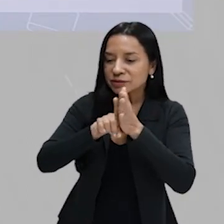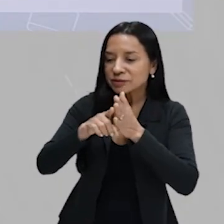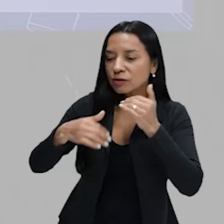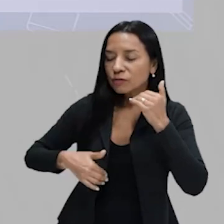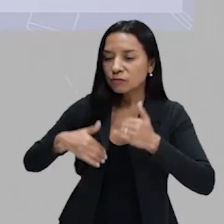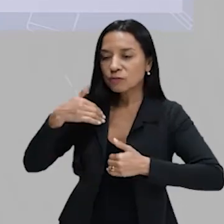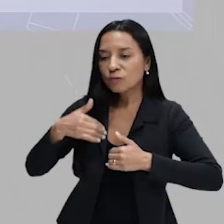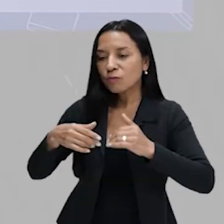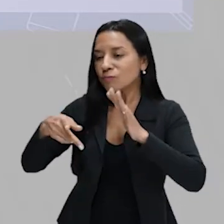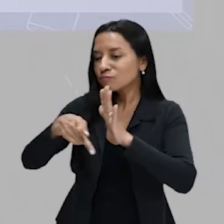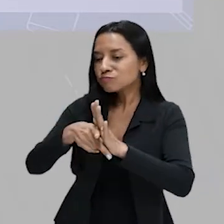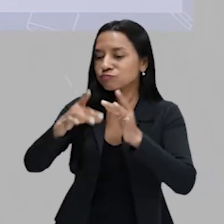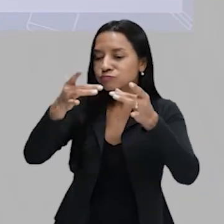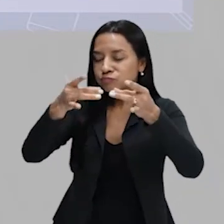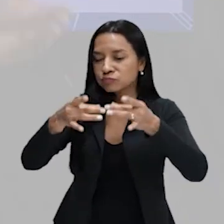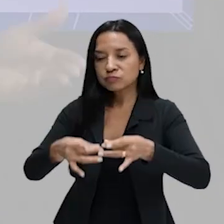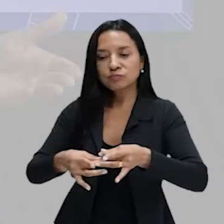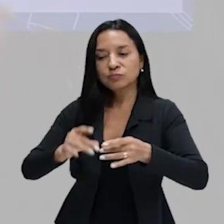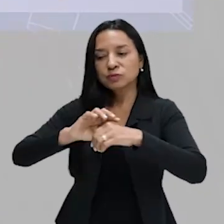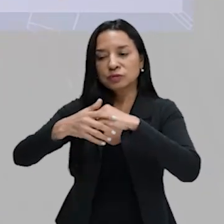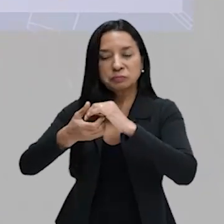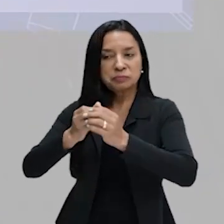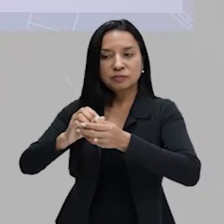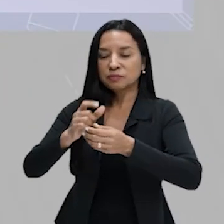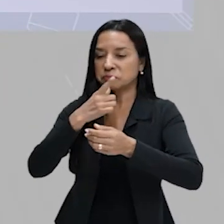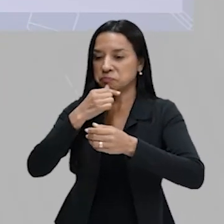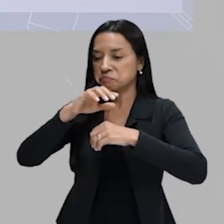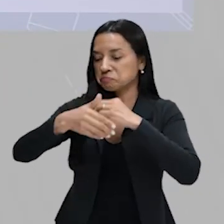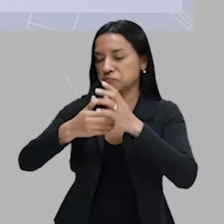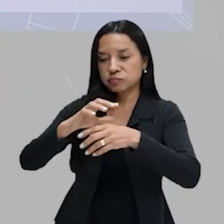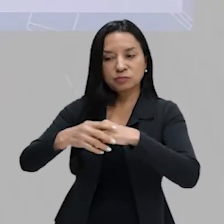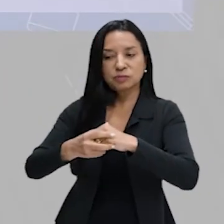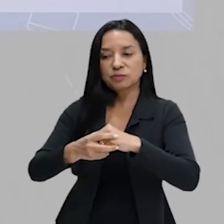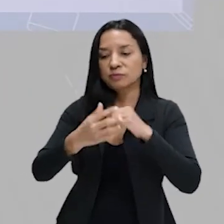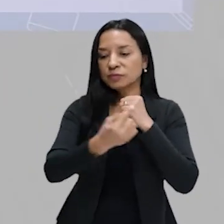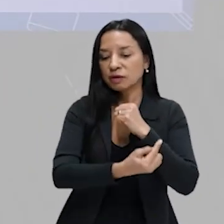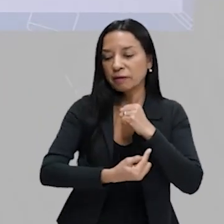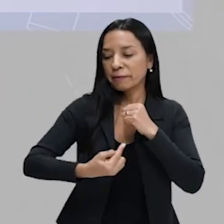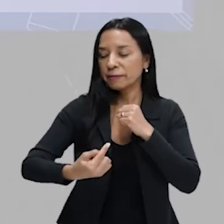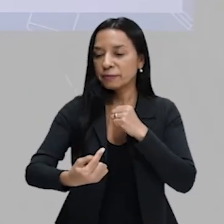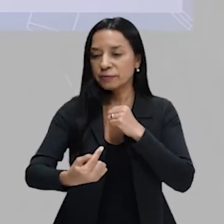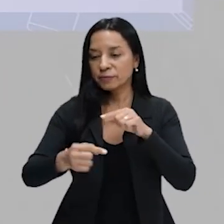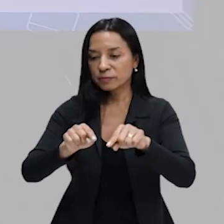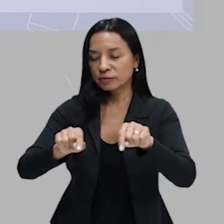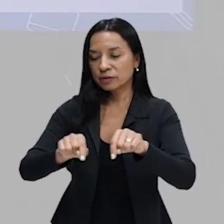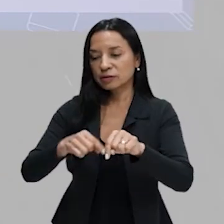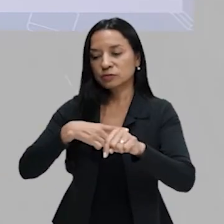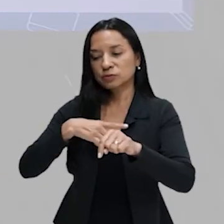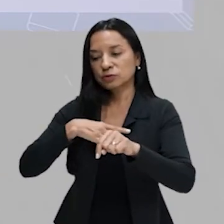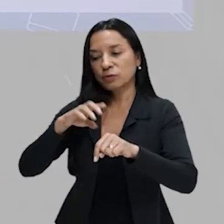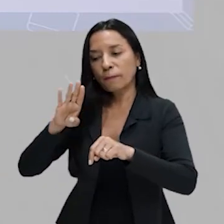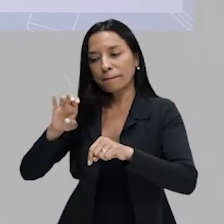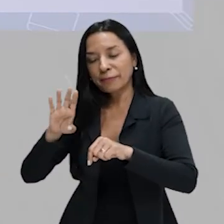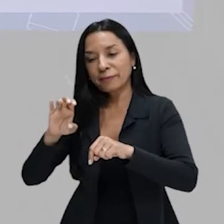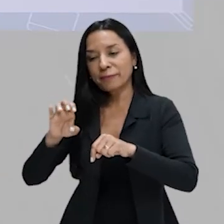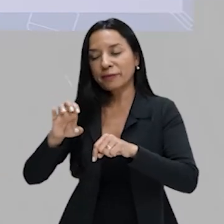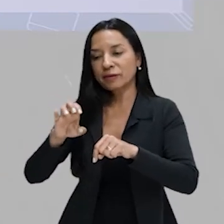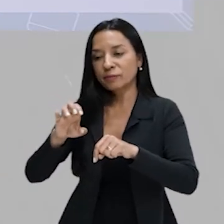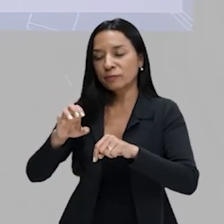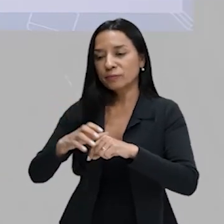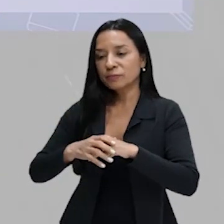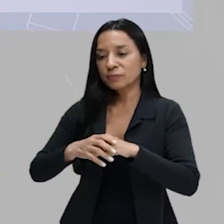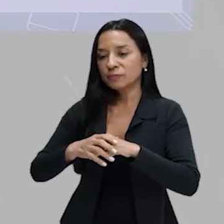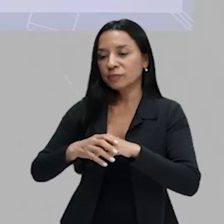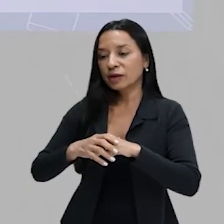eles não lavavam as mãos, iam para a ala onde as mulheres tinham bebê, e aí eles